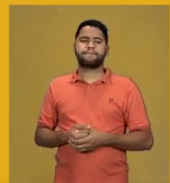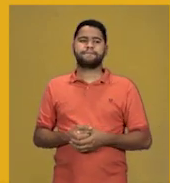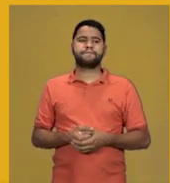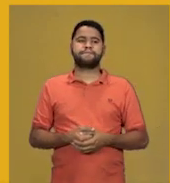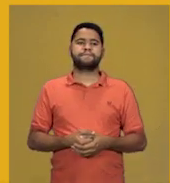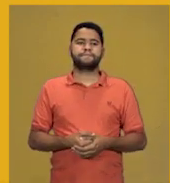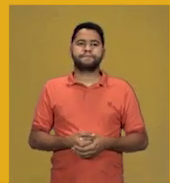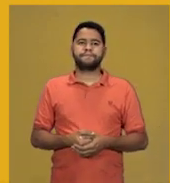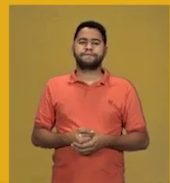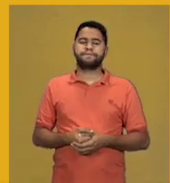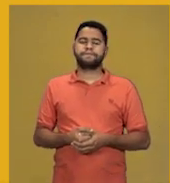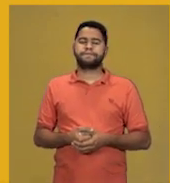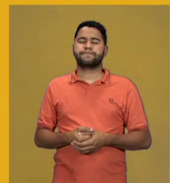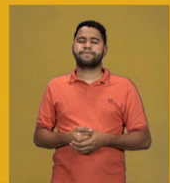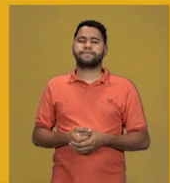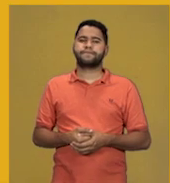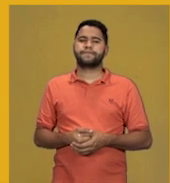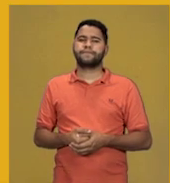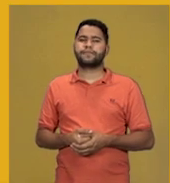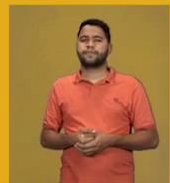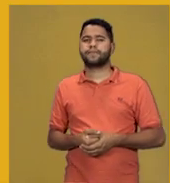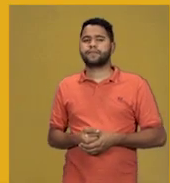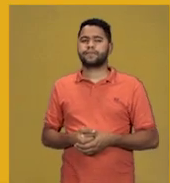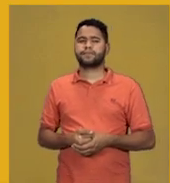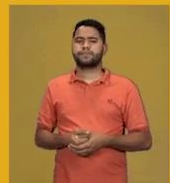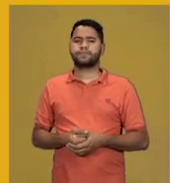mapa traz a seguinte coisa.